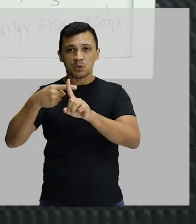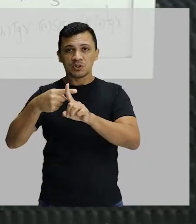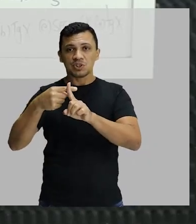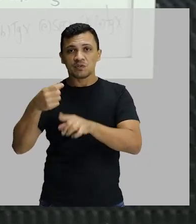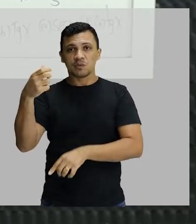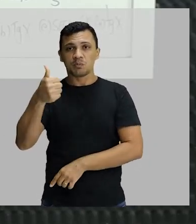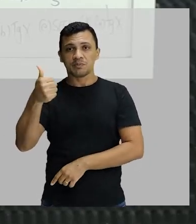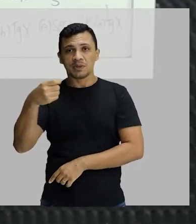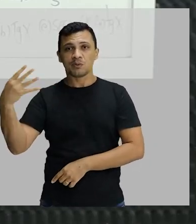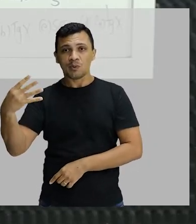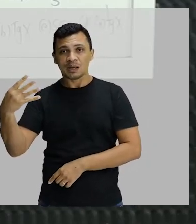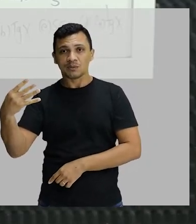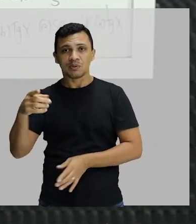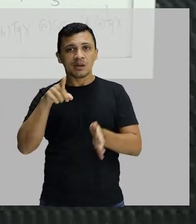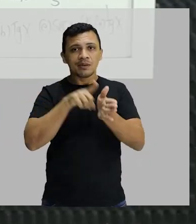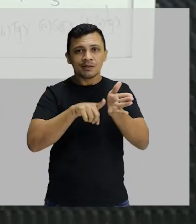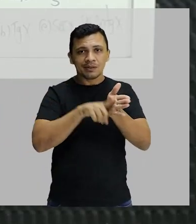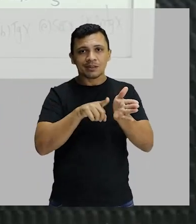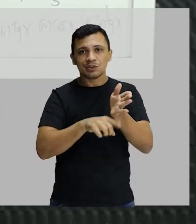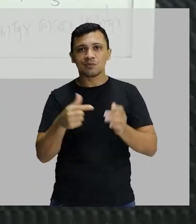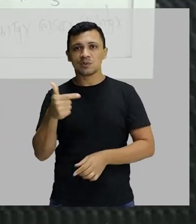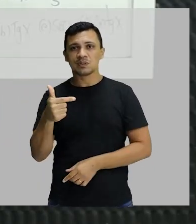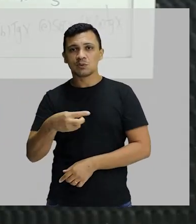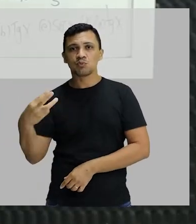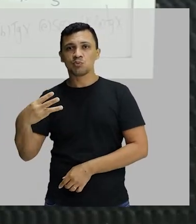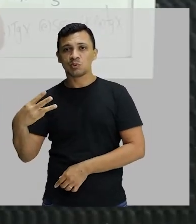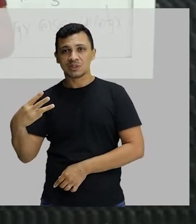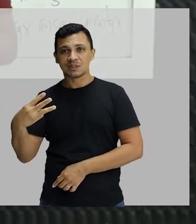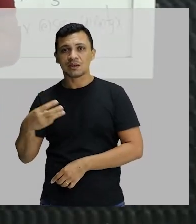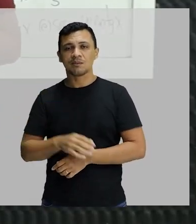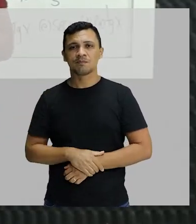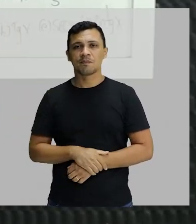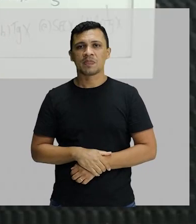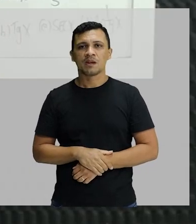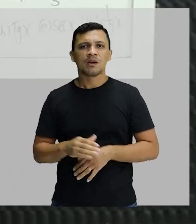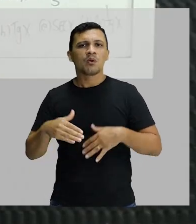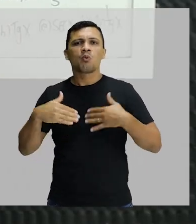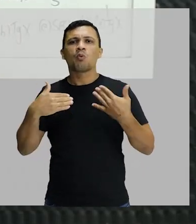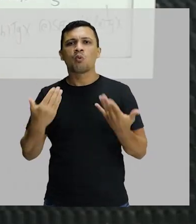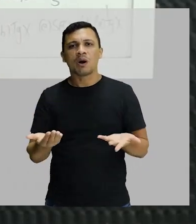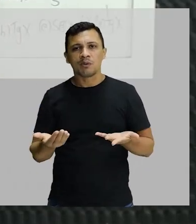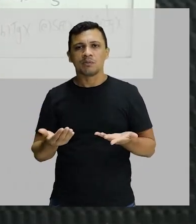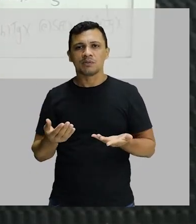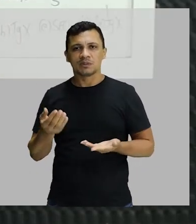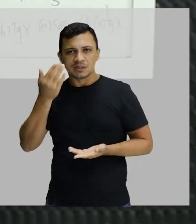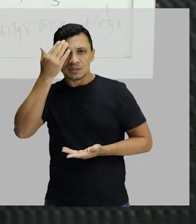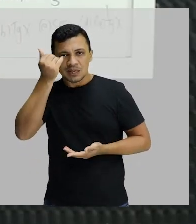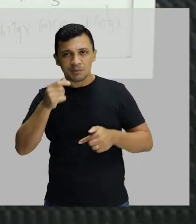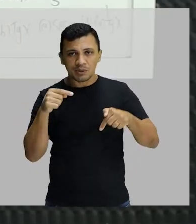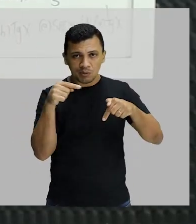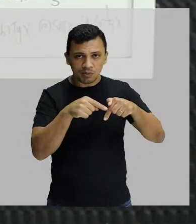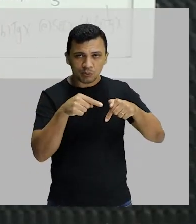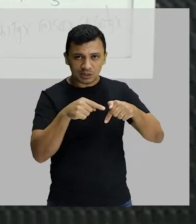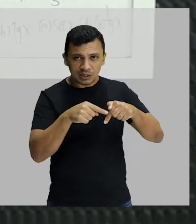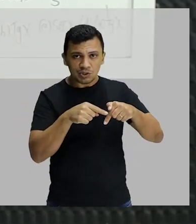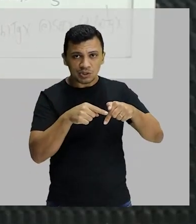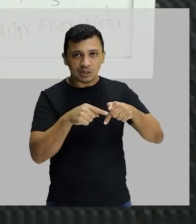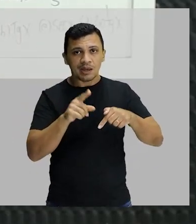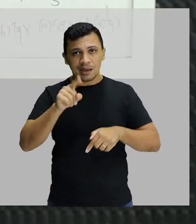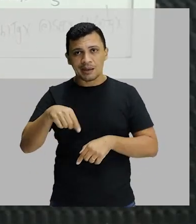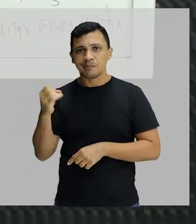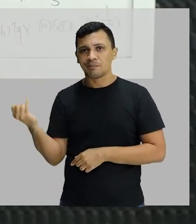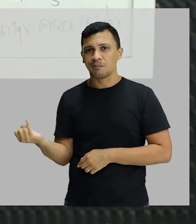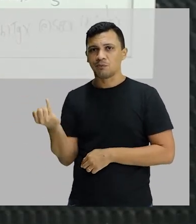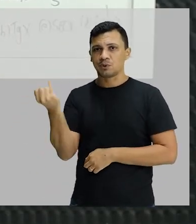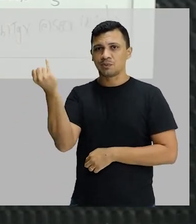negativo no segundo e no terceiro. Então, saber em qual quadrante o teu arco está, ele é de fundamental importância.